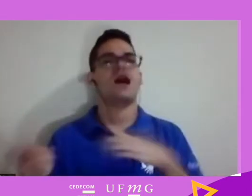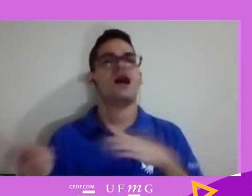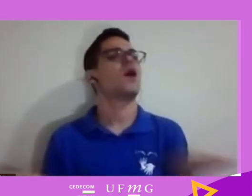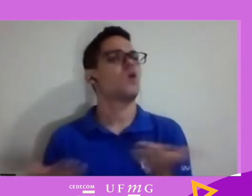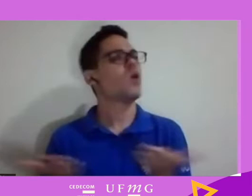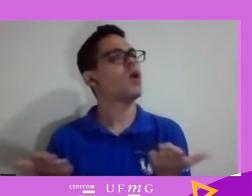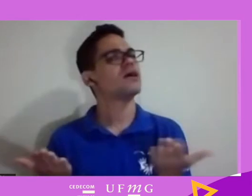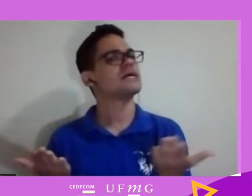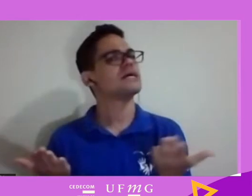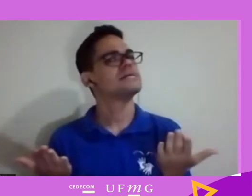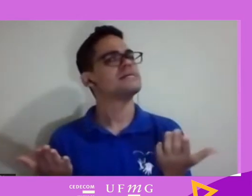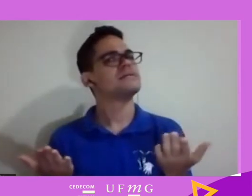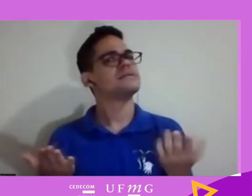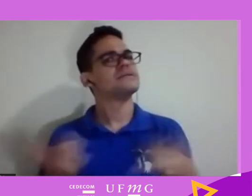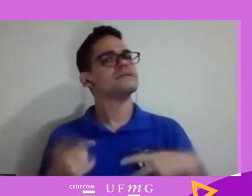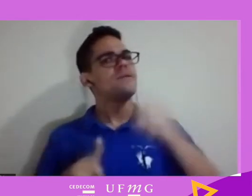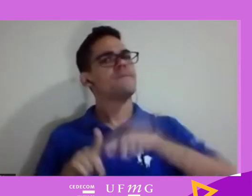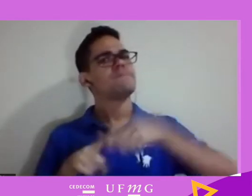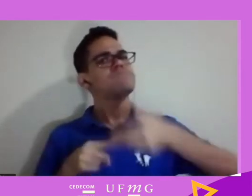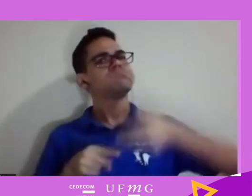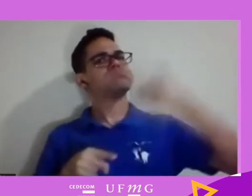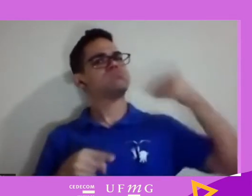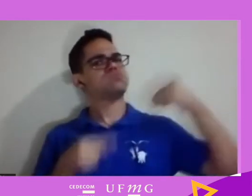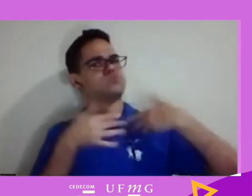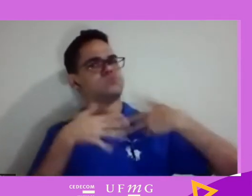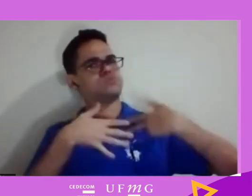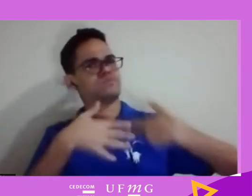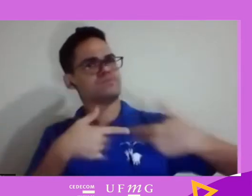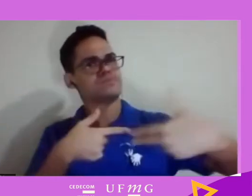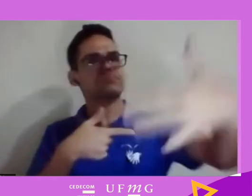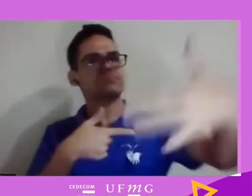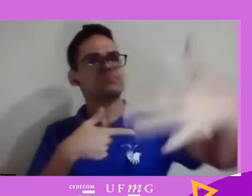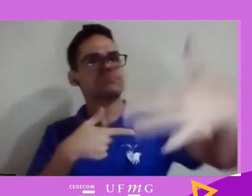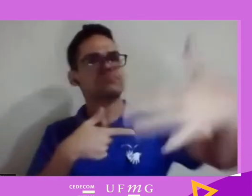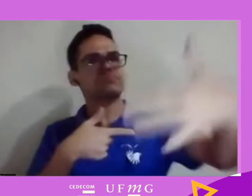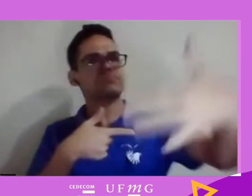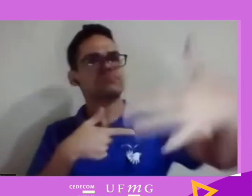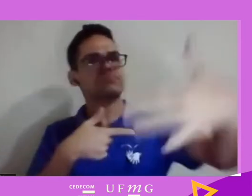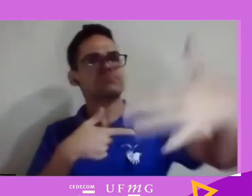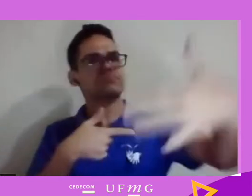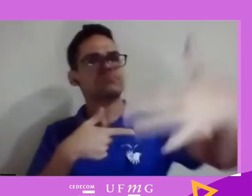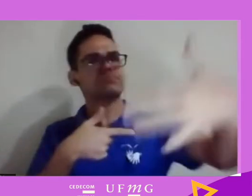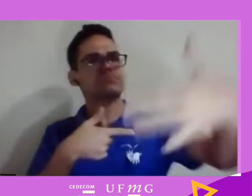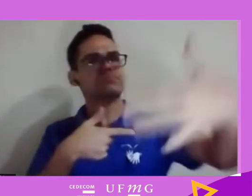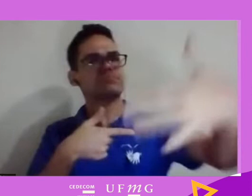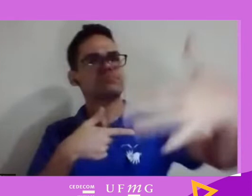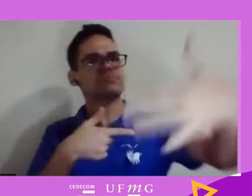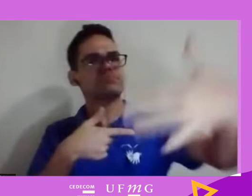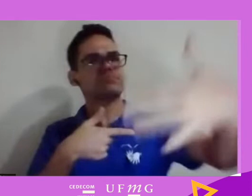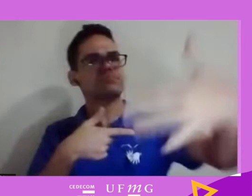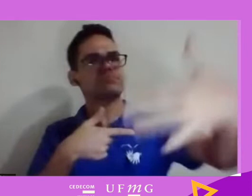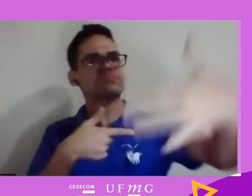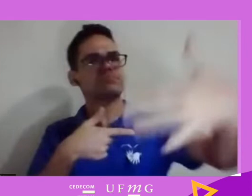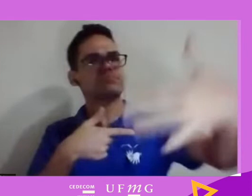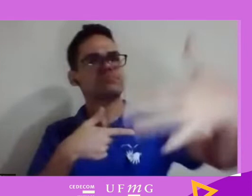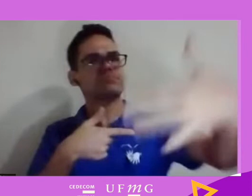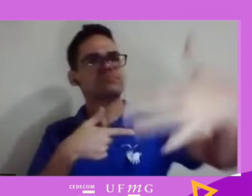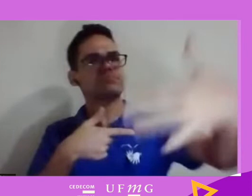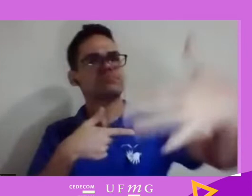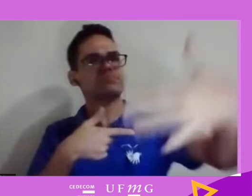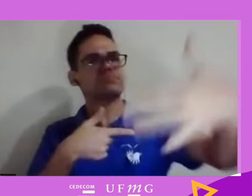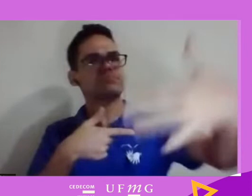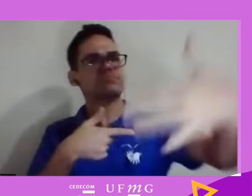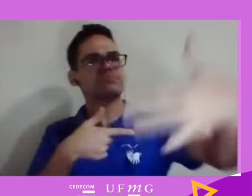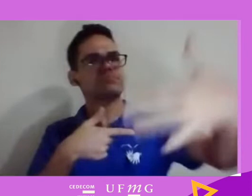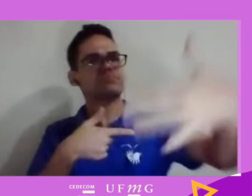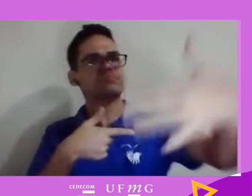maneira significativa agora, né, de umas semanas para trás. O que pode, essa é uma pergunta sempre difícil,